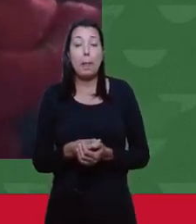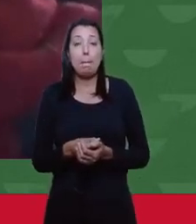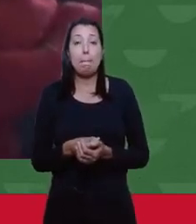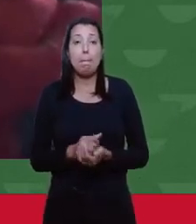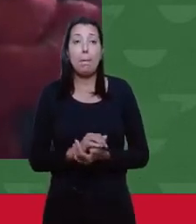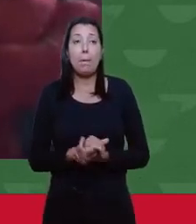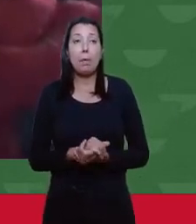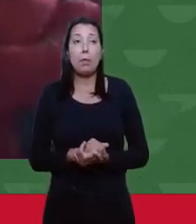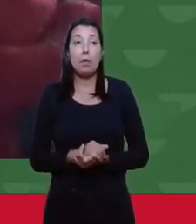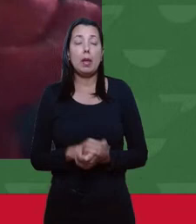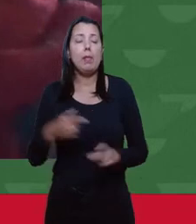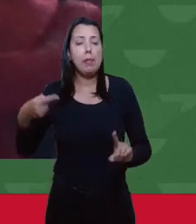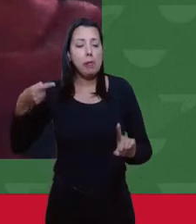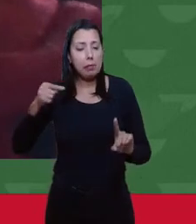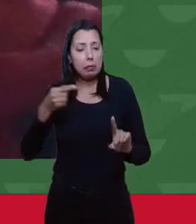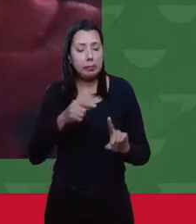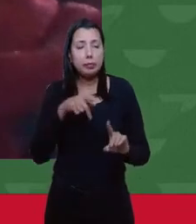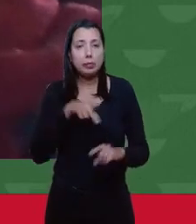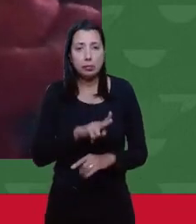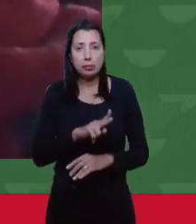um ataque contínuo,